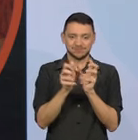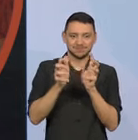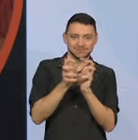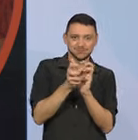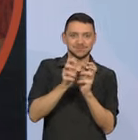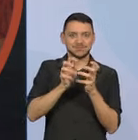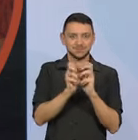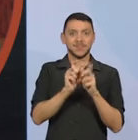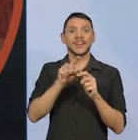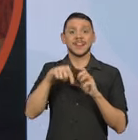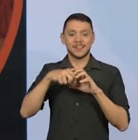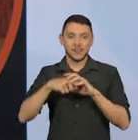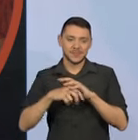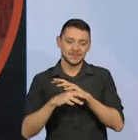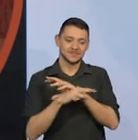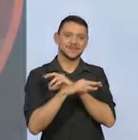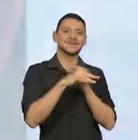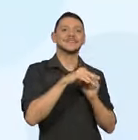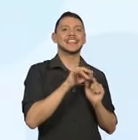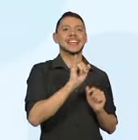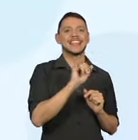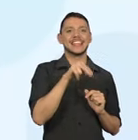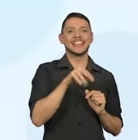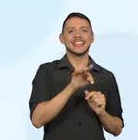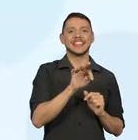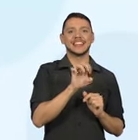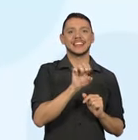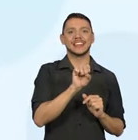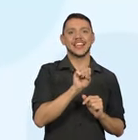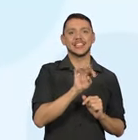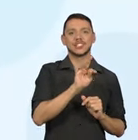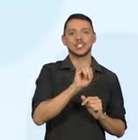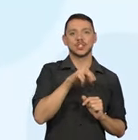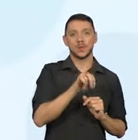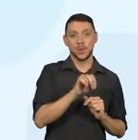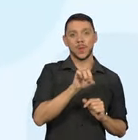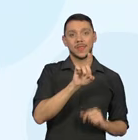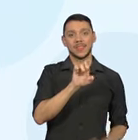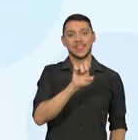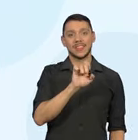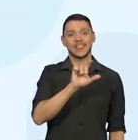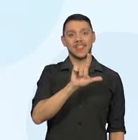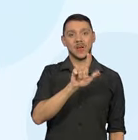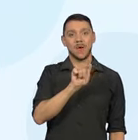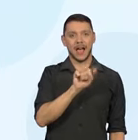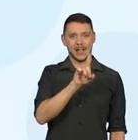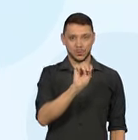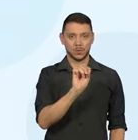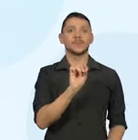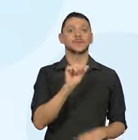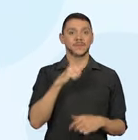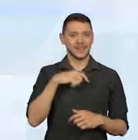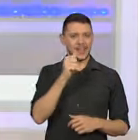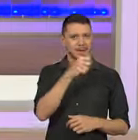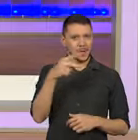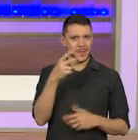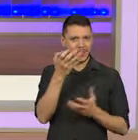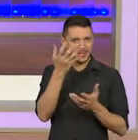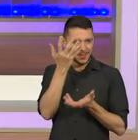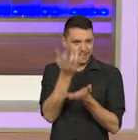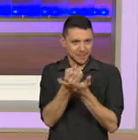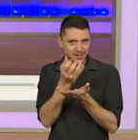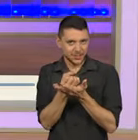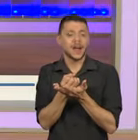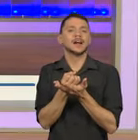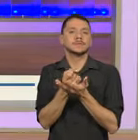bom? Aqui o link para quem quiser baixar o aplicativo, eu recomendo. Não ganho nada por isso, mas é bem legal.